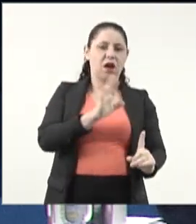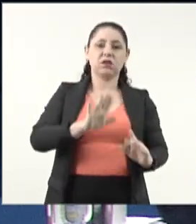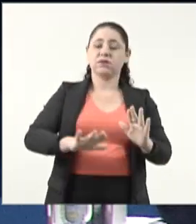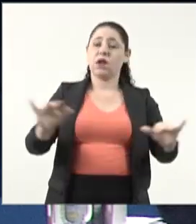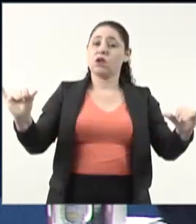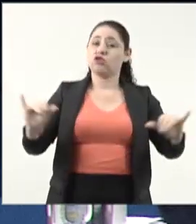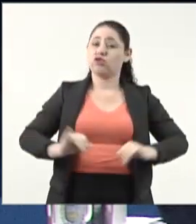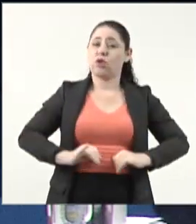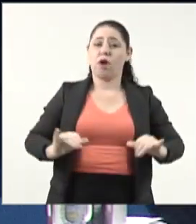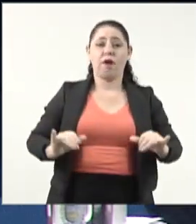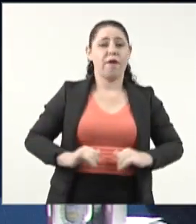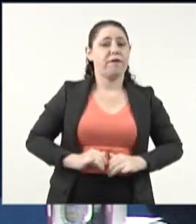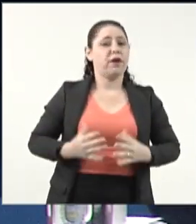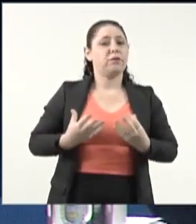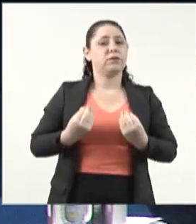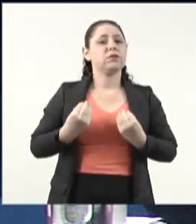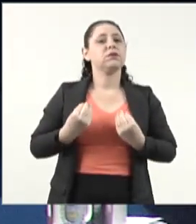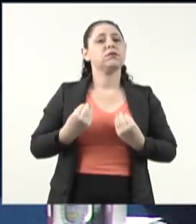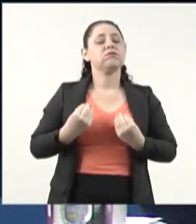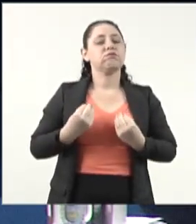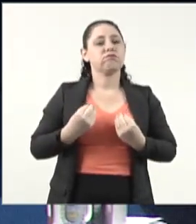nos agride